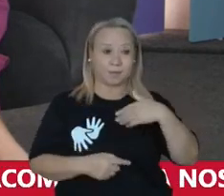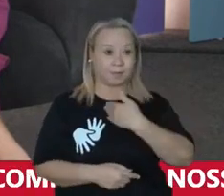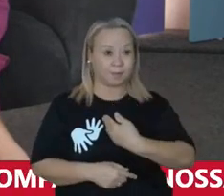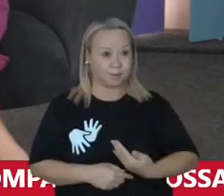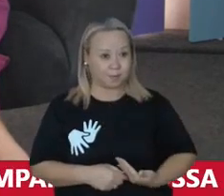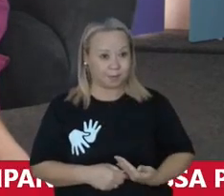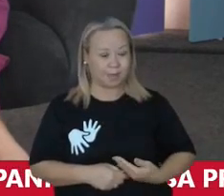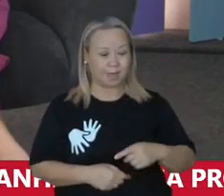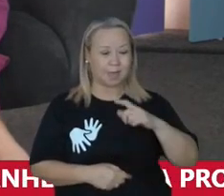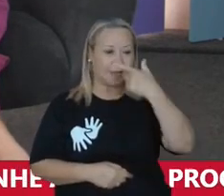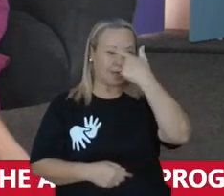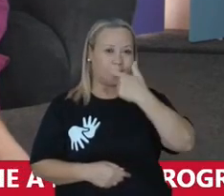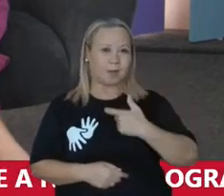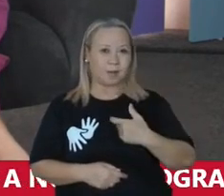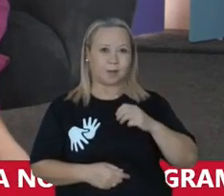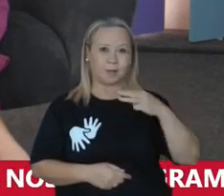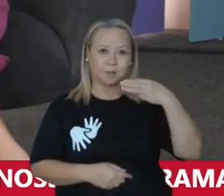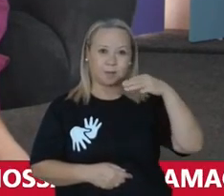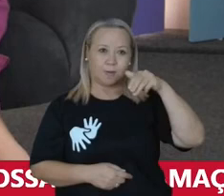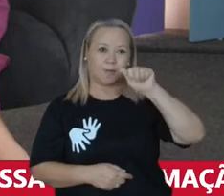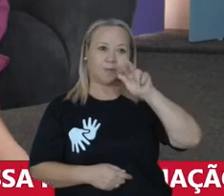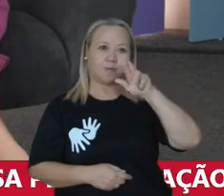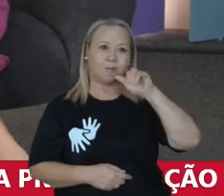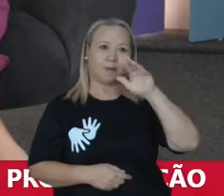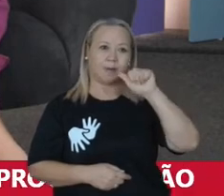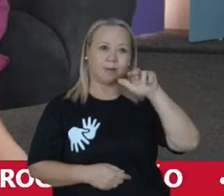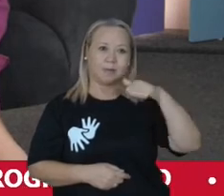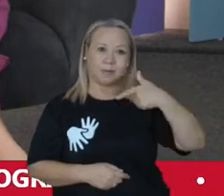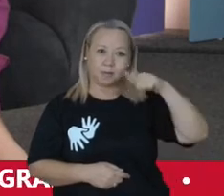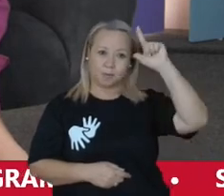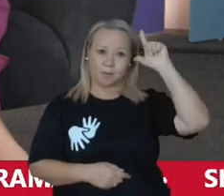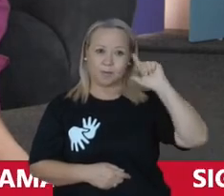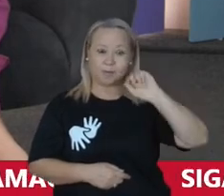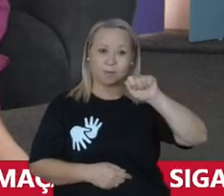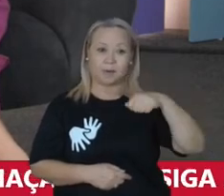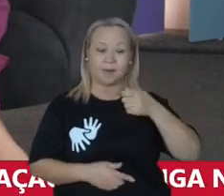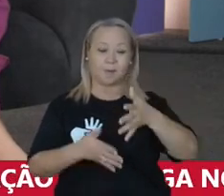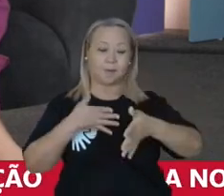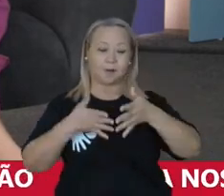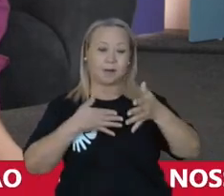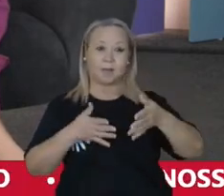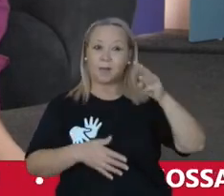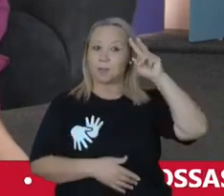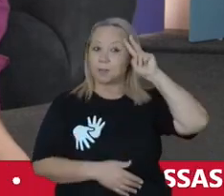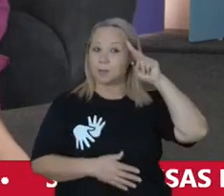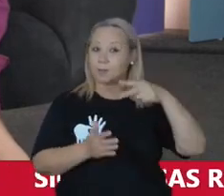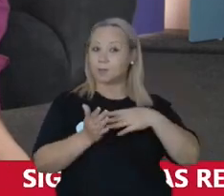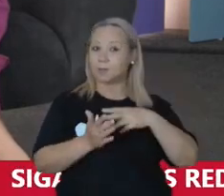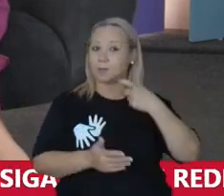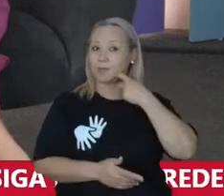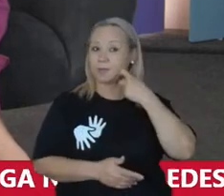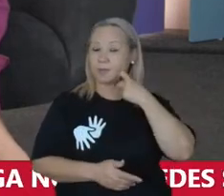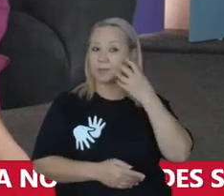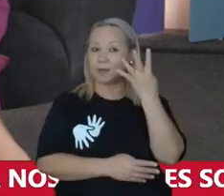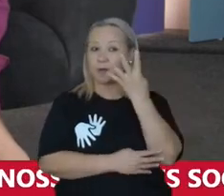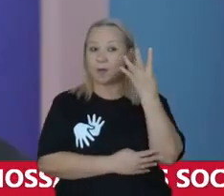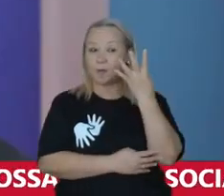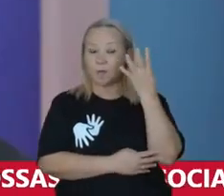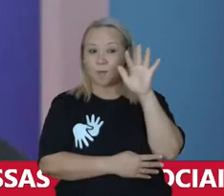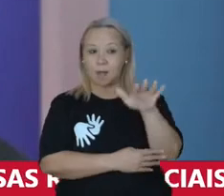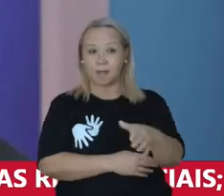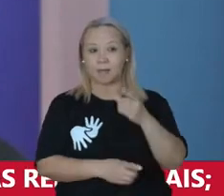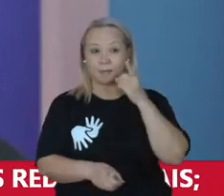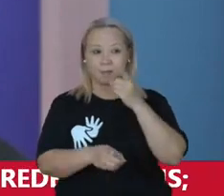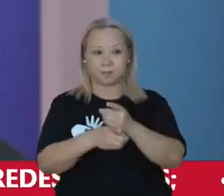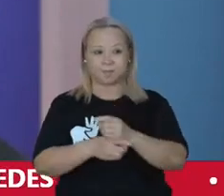política. Eu sou a Mariana Jacob, esse é meu sinal em Libras e de segunda a sexta-feira nos encontramos a partir das 4 da tarde.